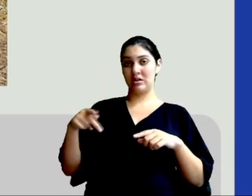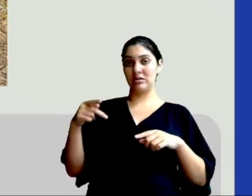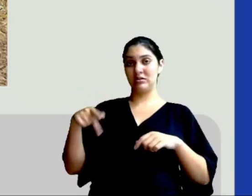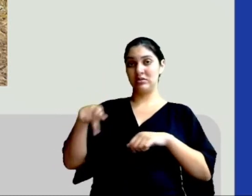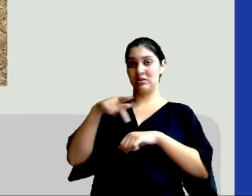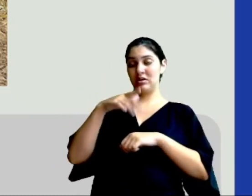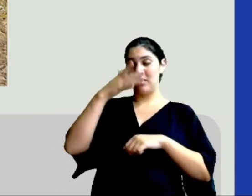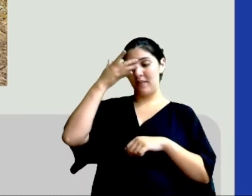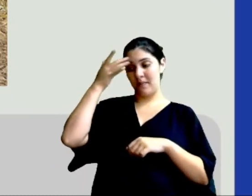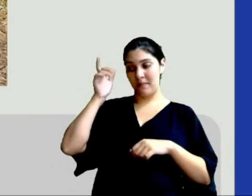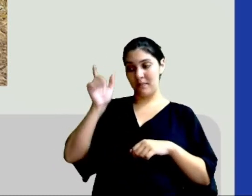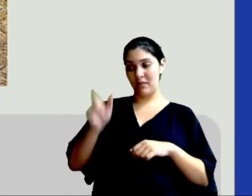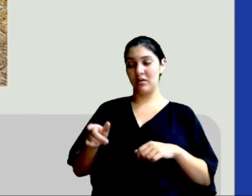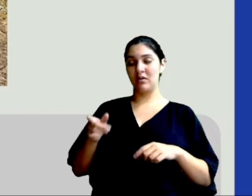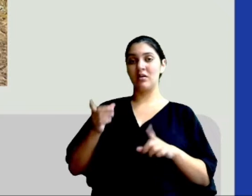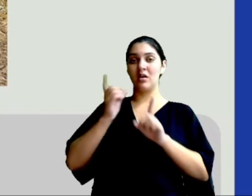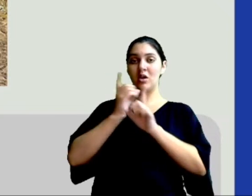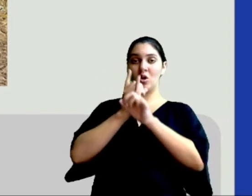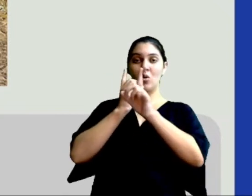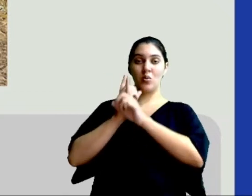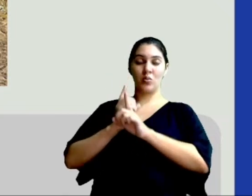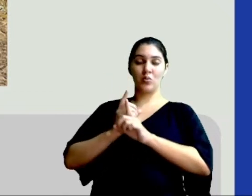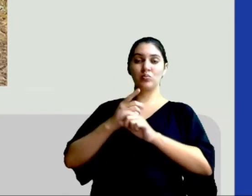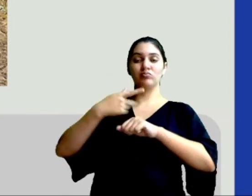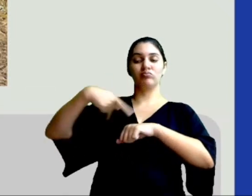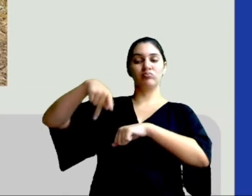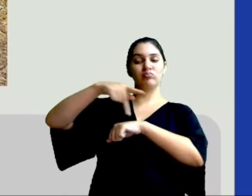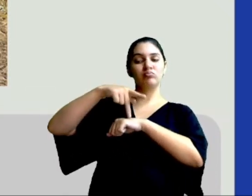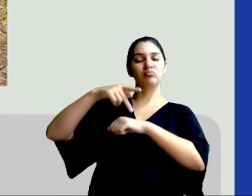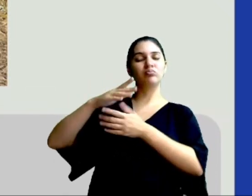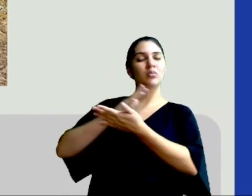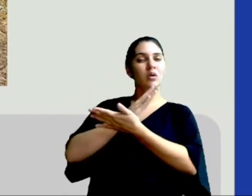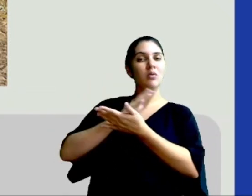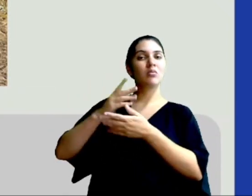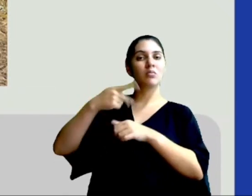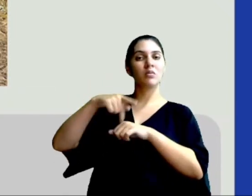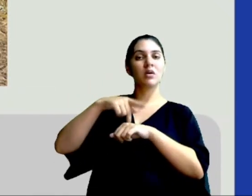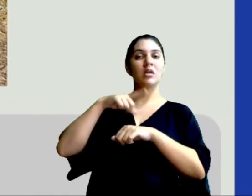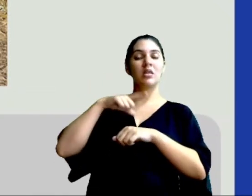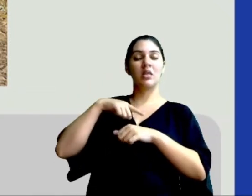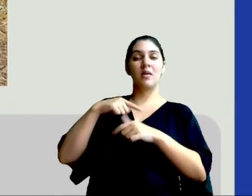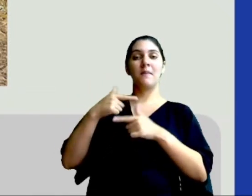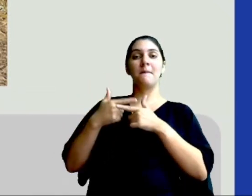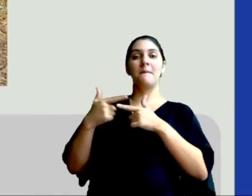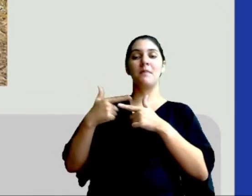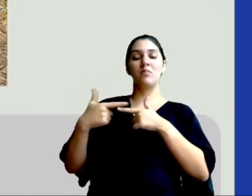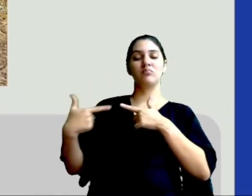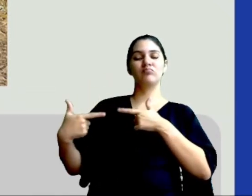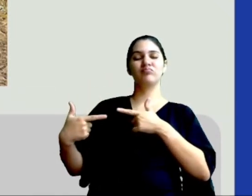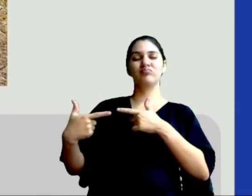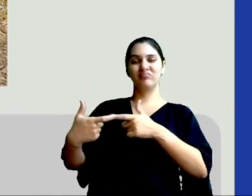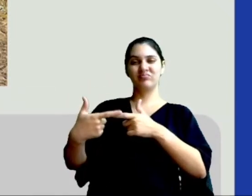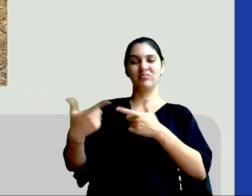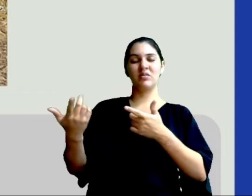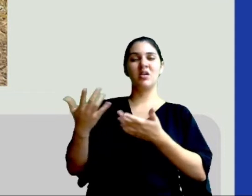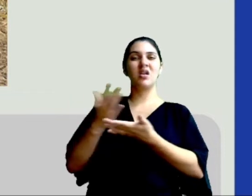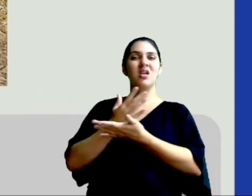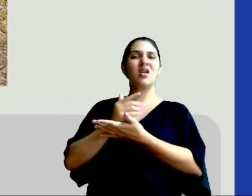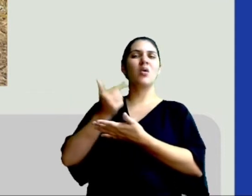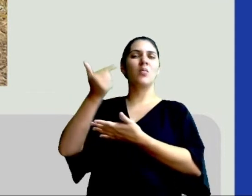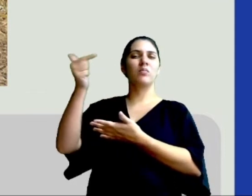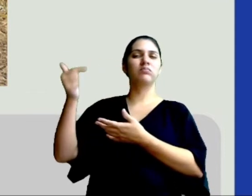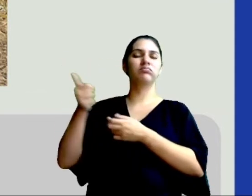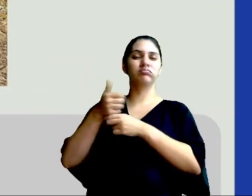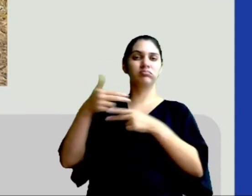em algum país que tem problemas com guerra civil, entre outras coisas,